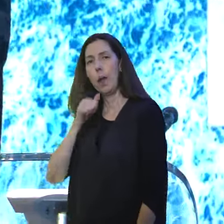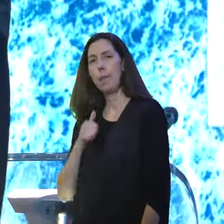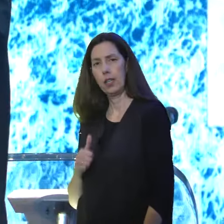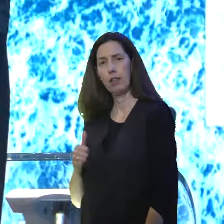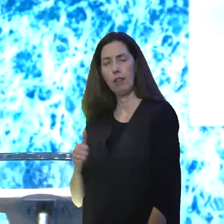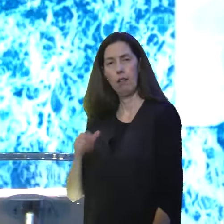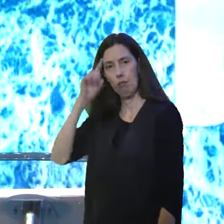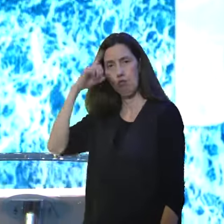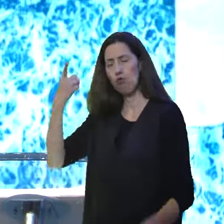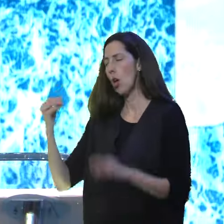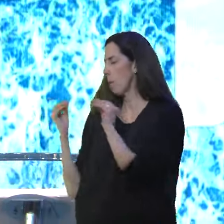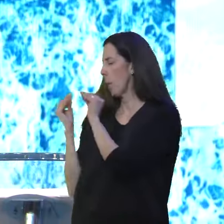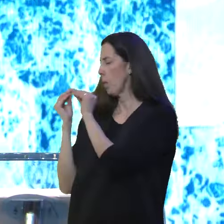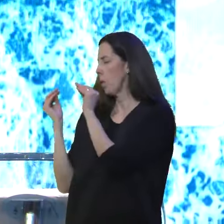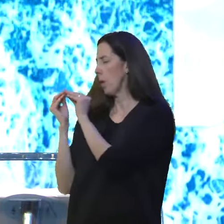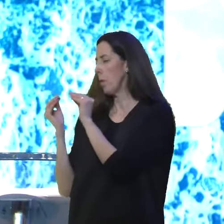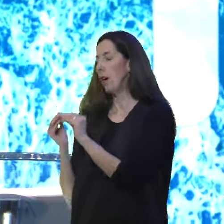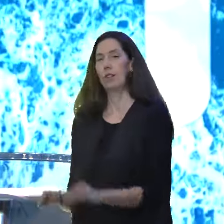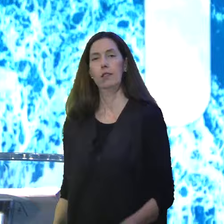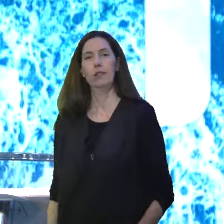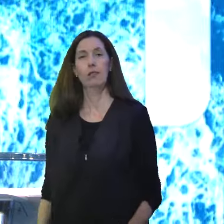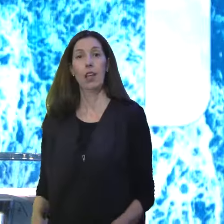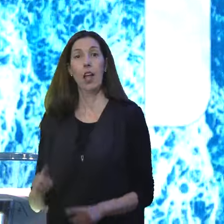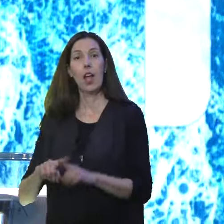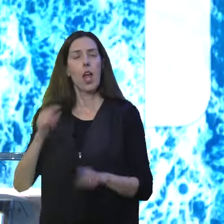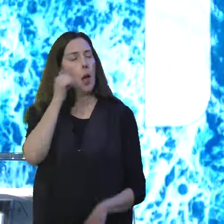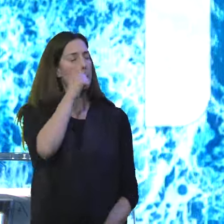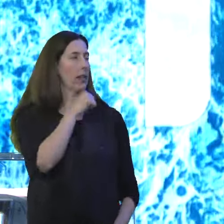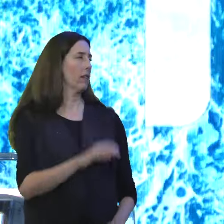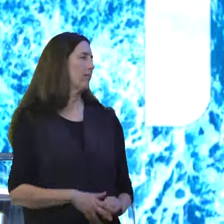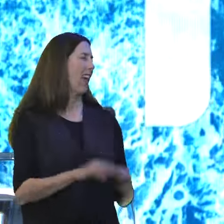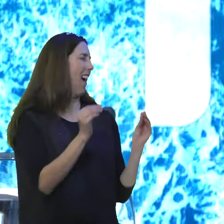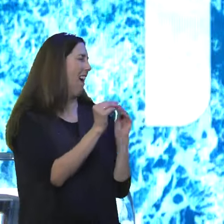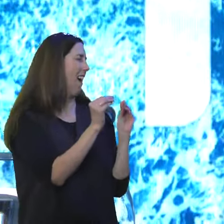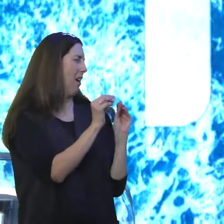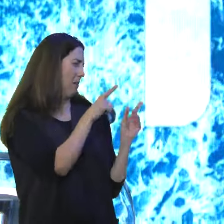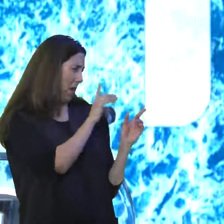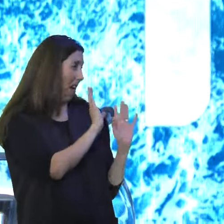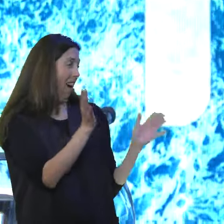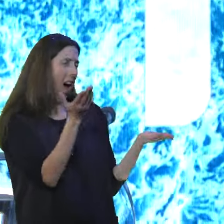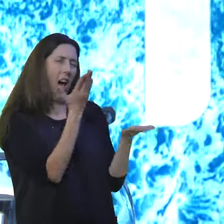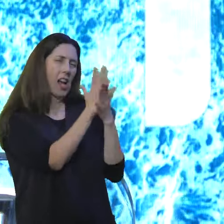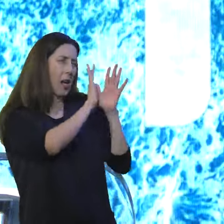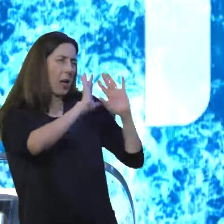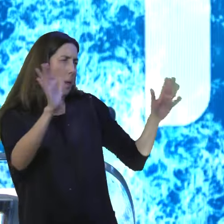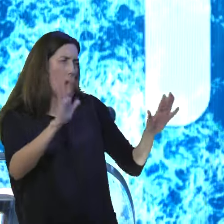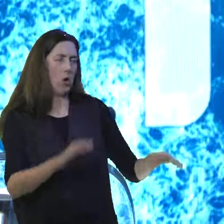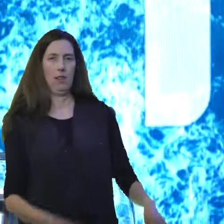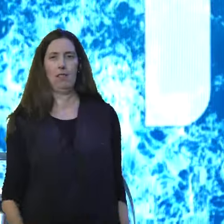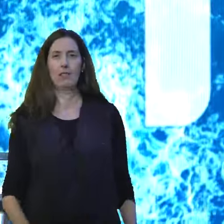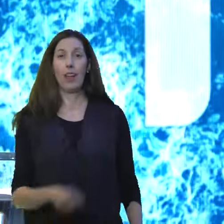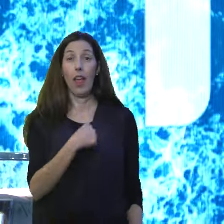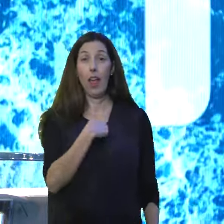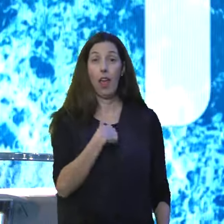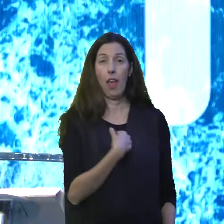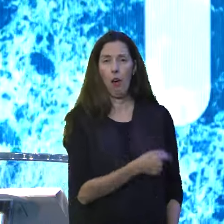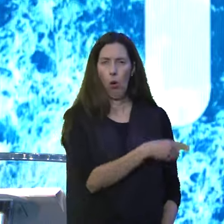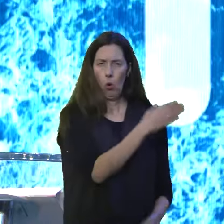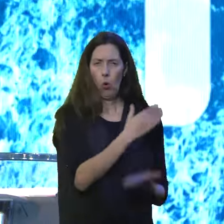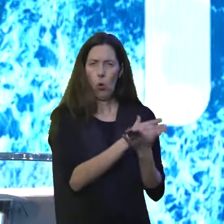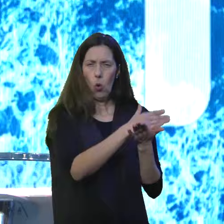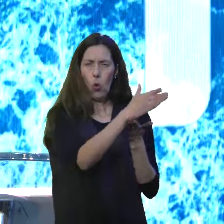comigo. Ela acabou com o meu coração. Eu comecei a ouvir umas sofrências. Não